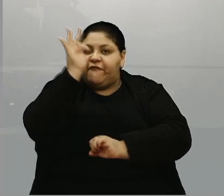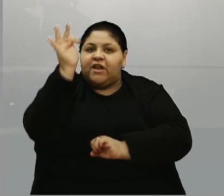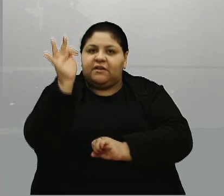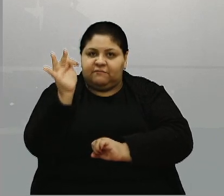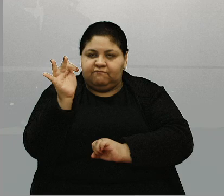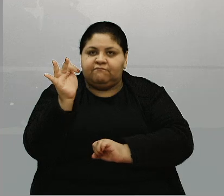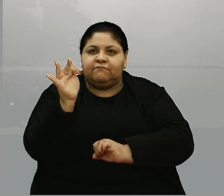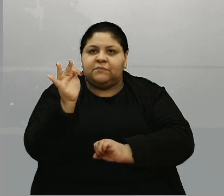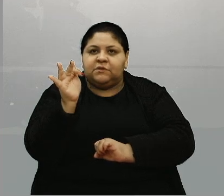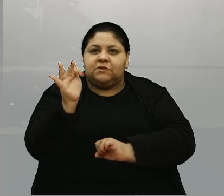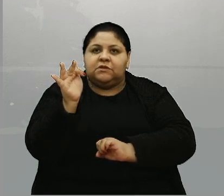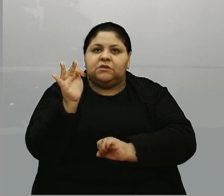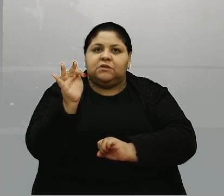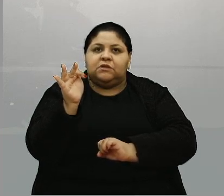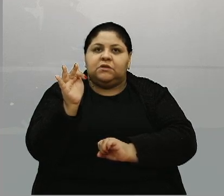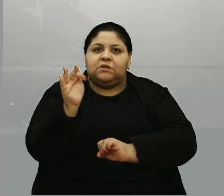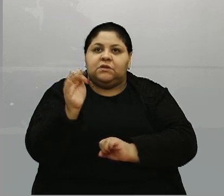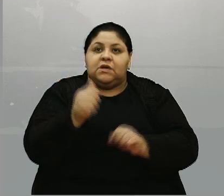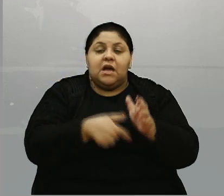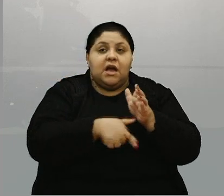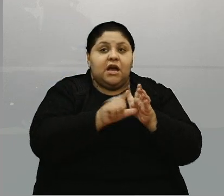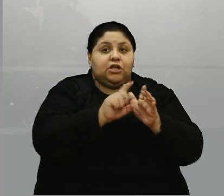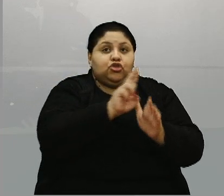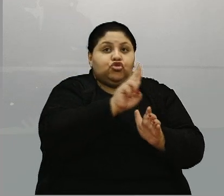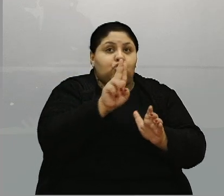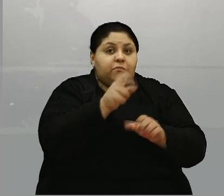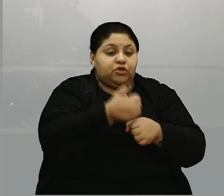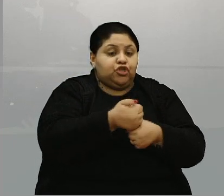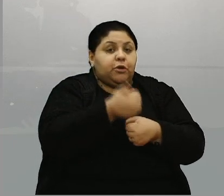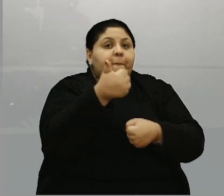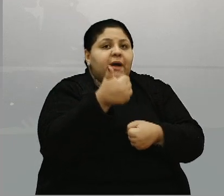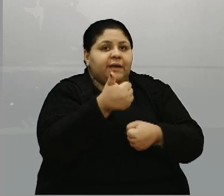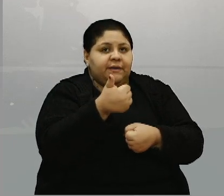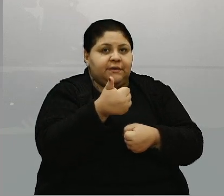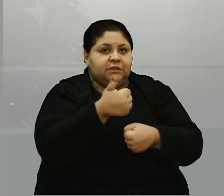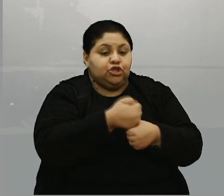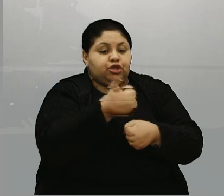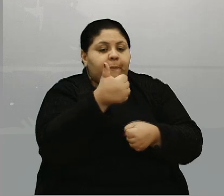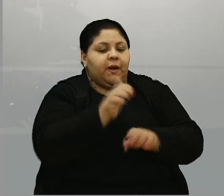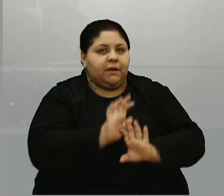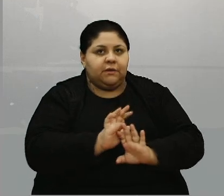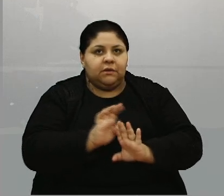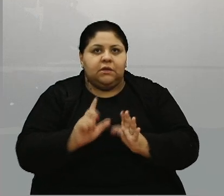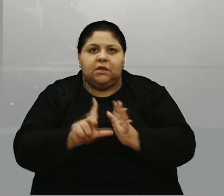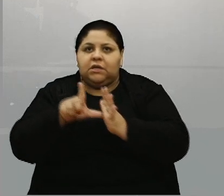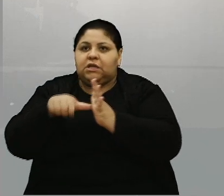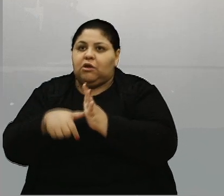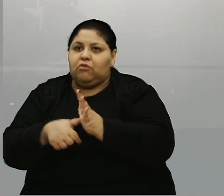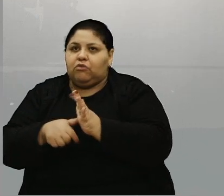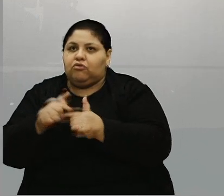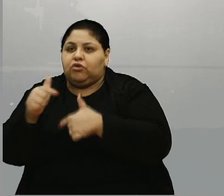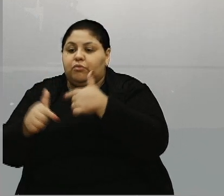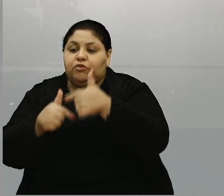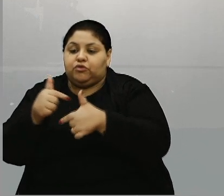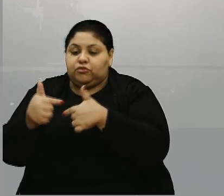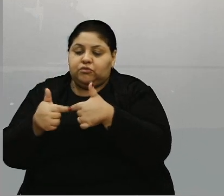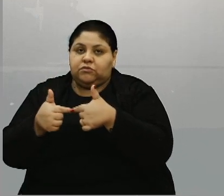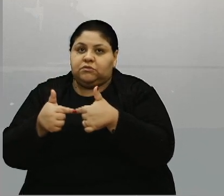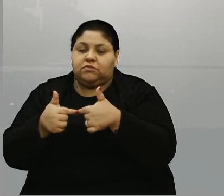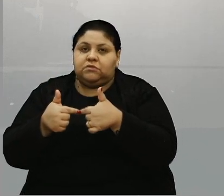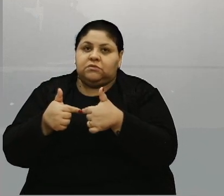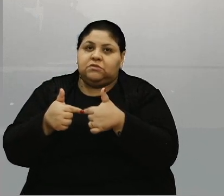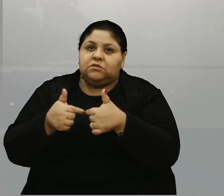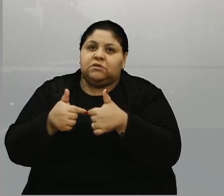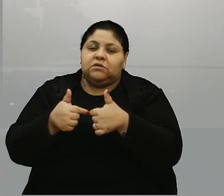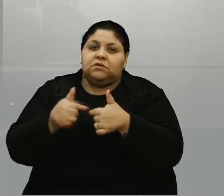Uma vez todo mundo chamava de Champagne. Eu lembro, vamos tomar uma Champagne. Depois eles trabalharam muito, vereador